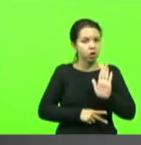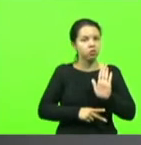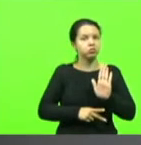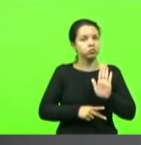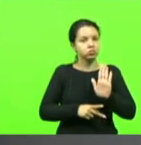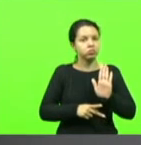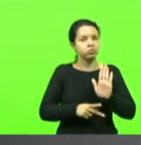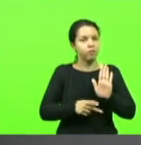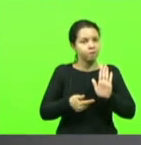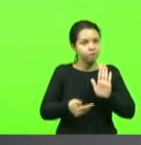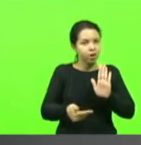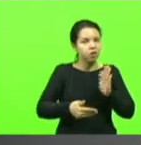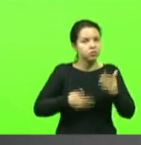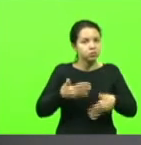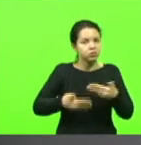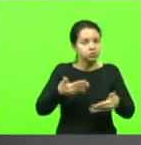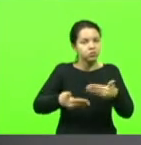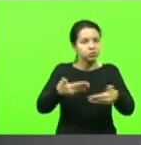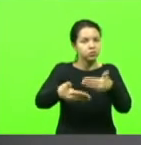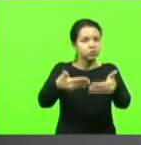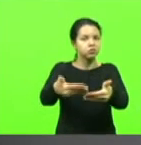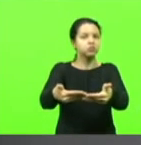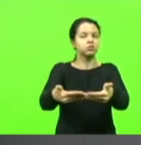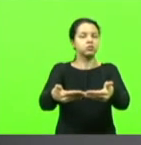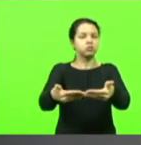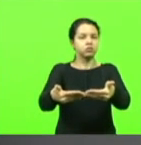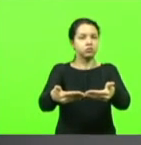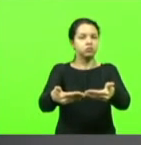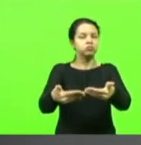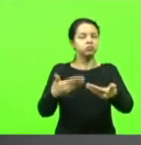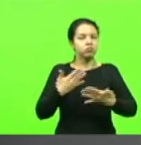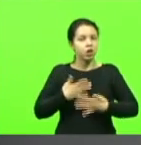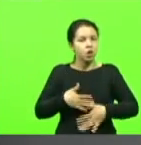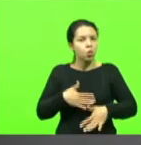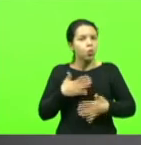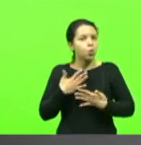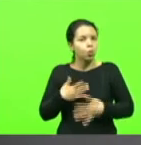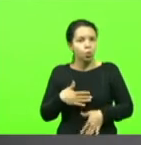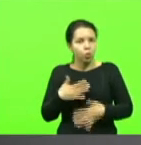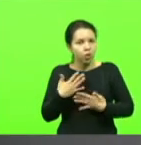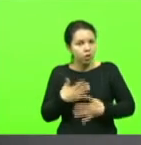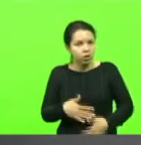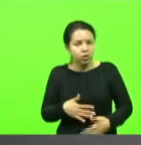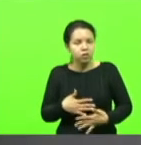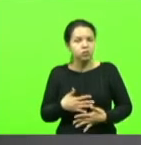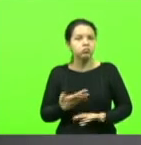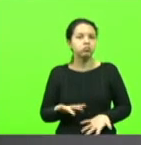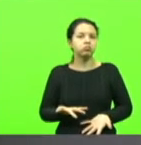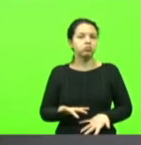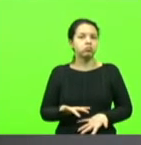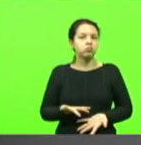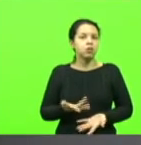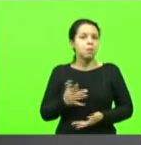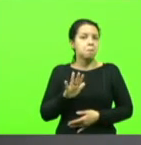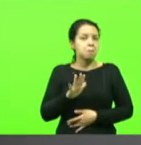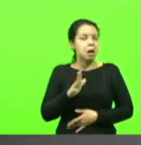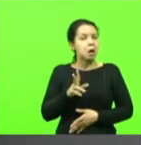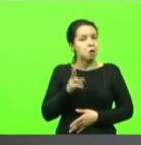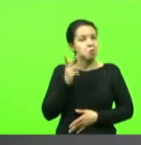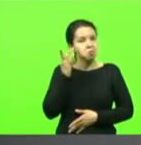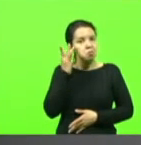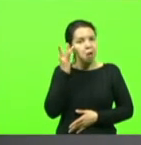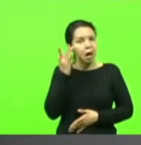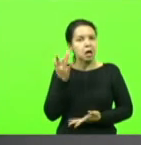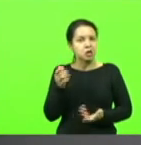vai tramitar e uma maneira muito tranquila mas eu eu vejo que